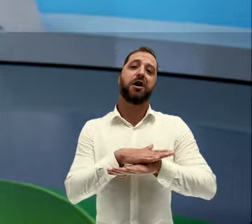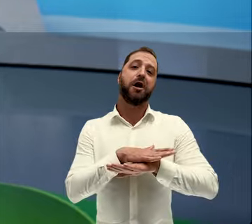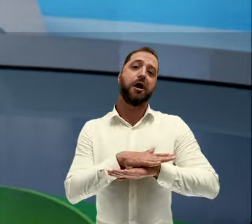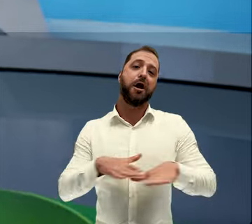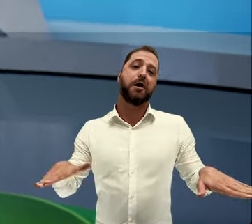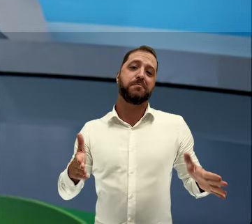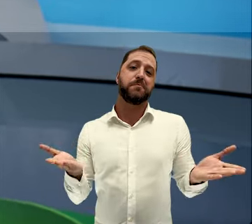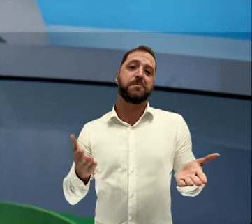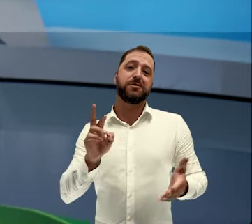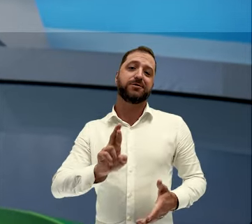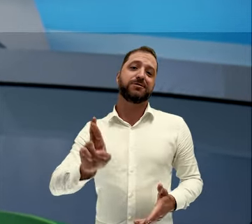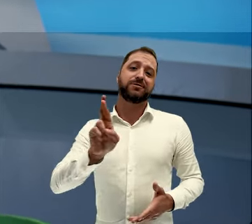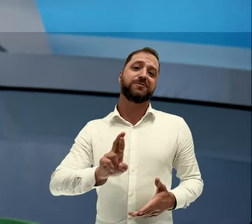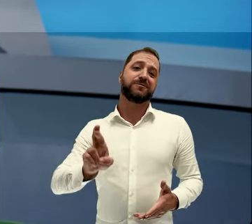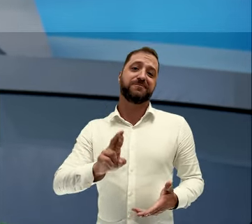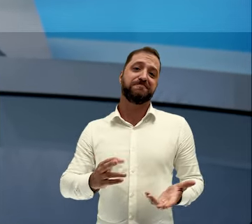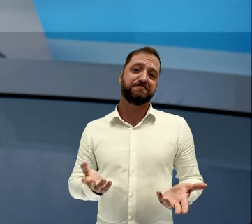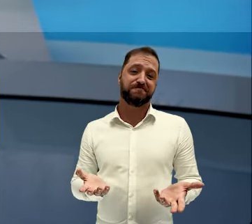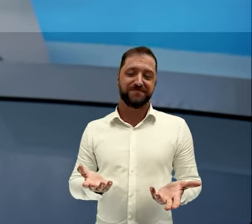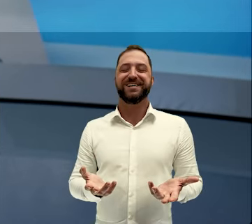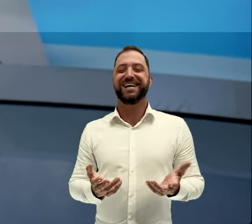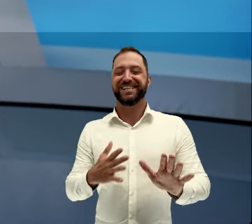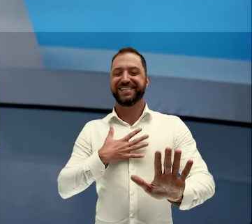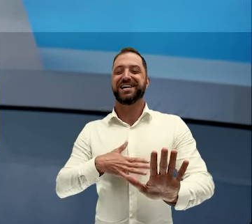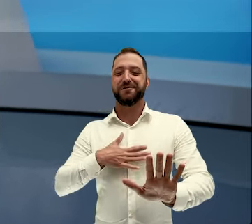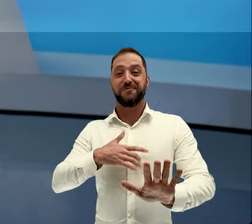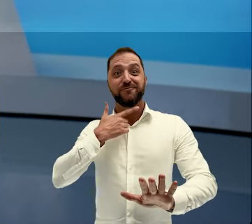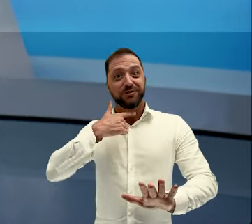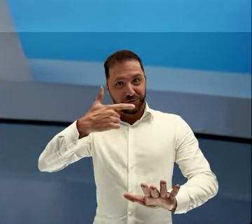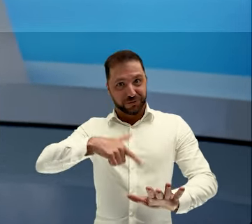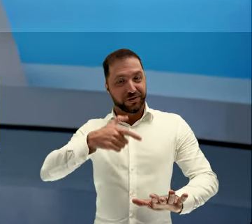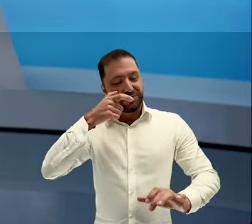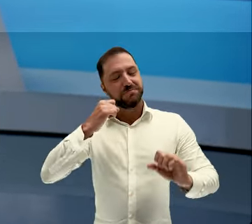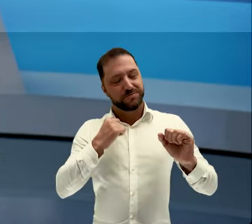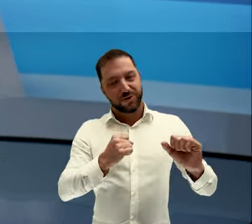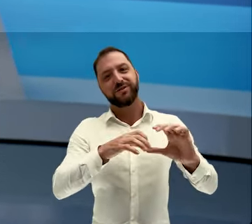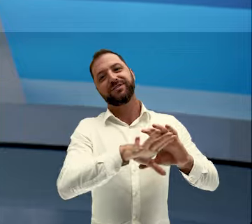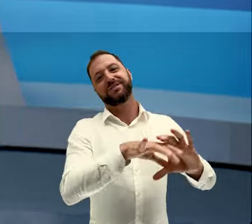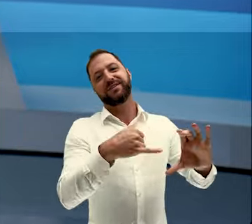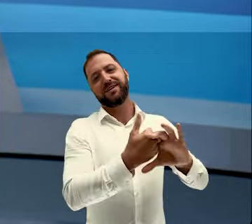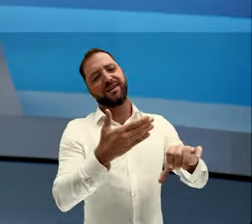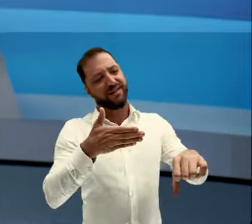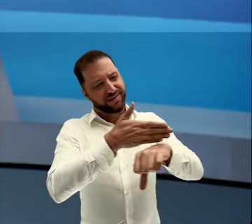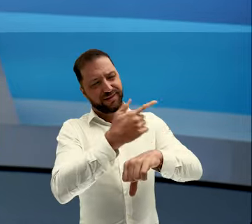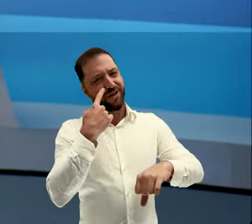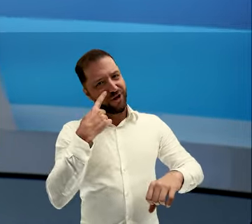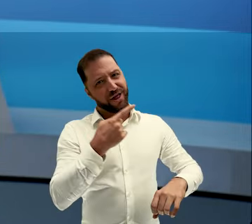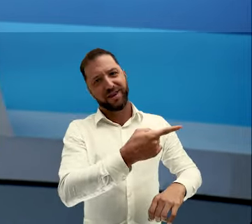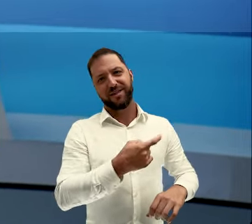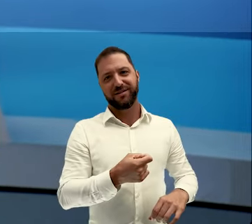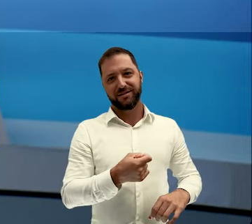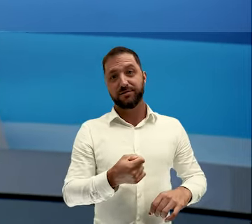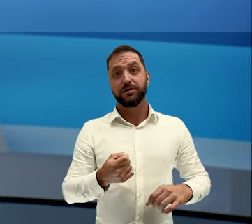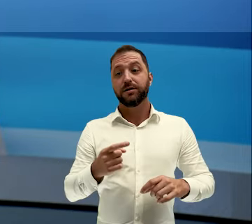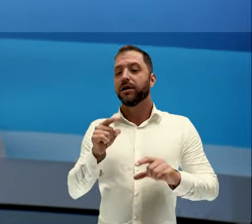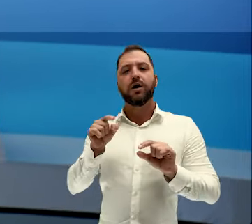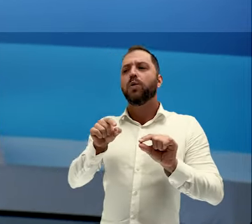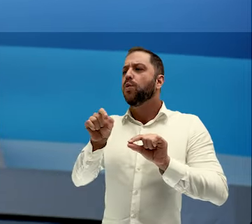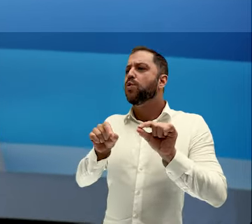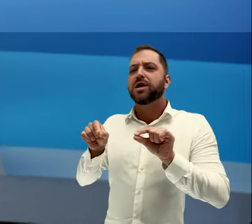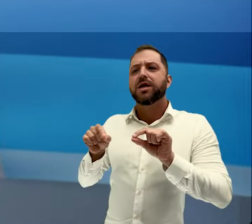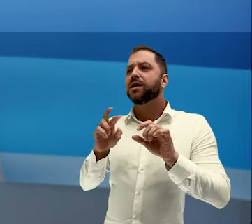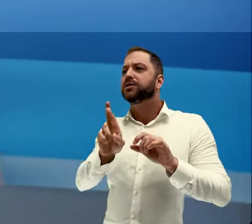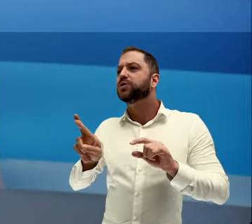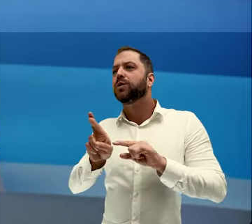Chegamos ao fim do nosso programa, mas você pode rever todo o programa no nosso canal do YouTube, tá certo? Para ficar por dentro de tudo que acontece